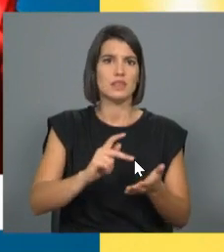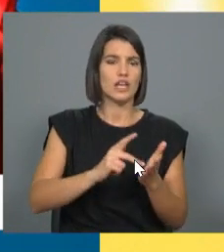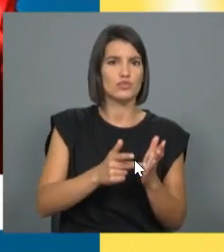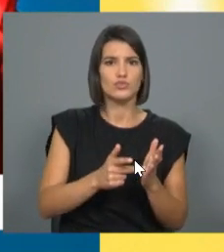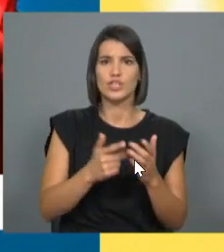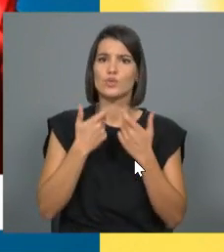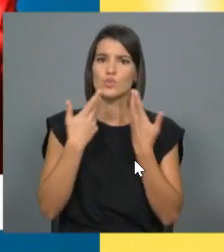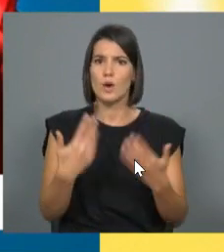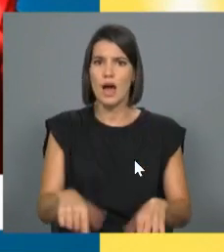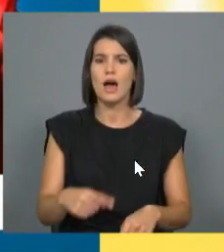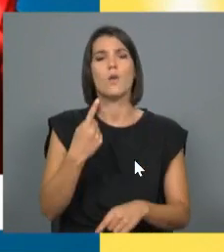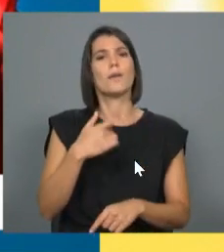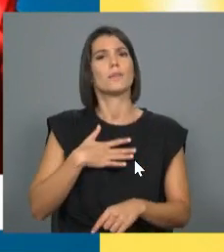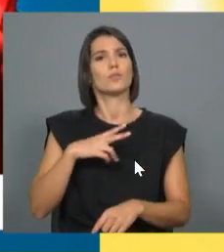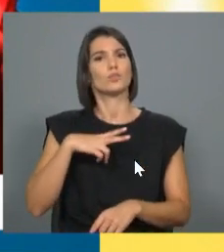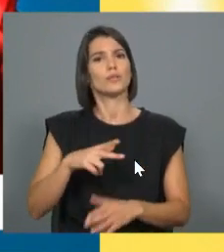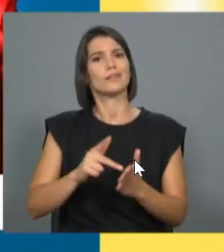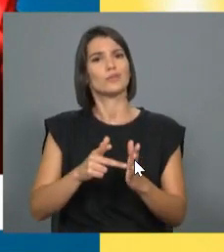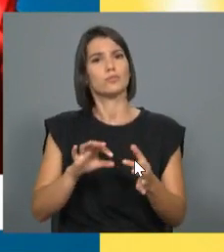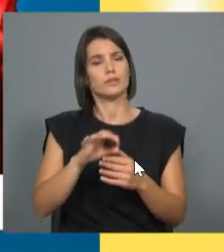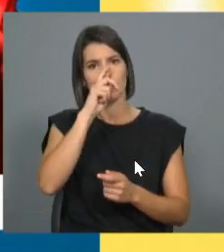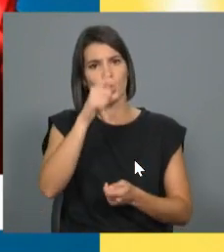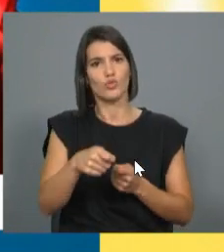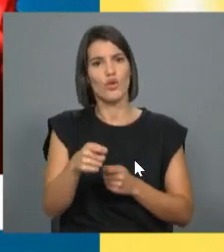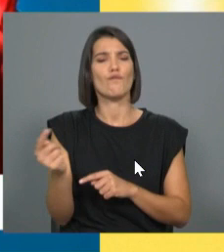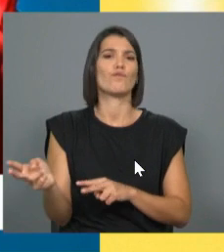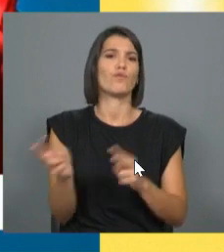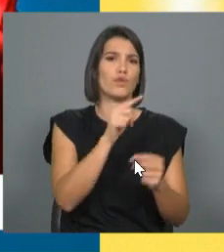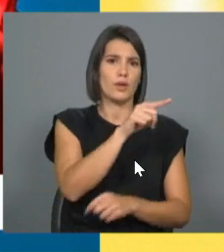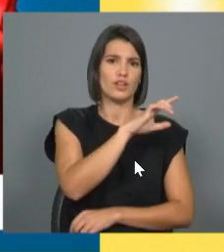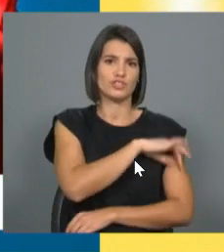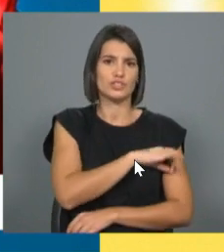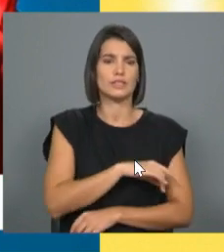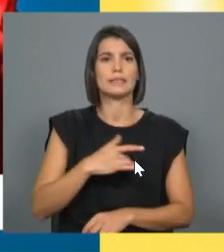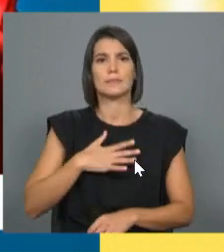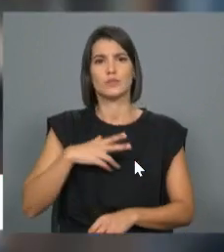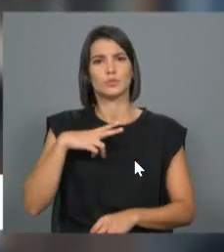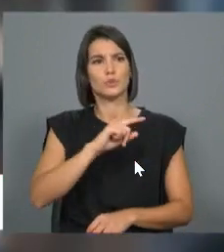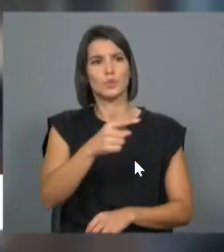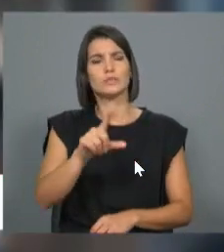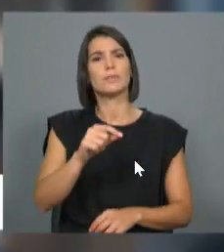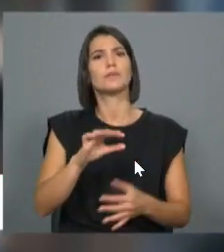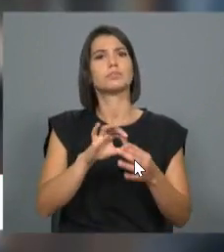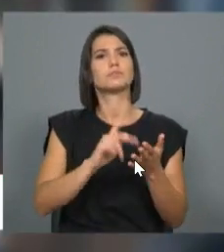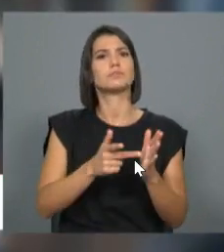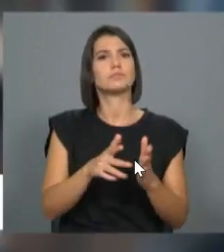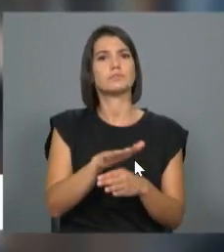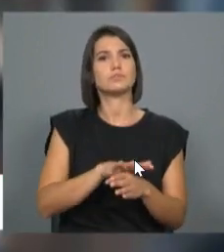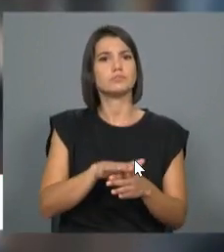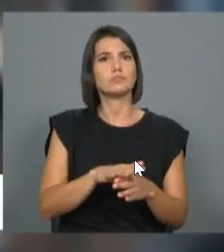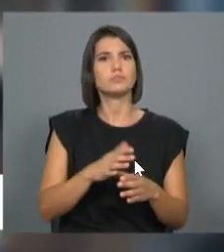agrotecnologia, já temos uma empresa portuguesa de tecnologia agrícola que foi para o Chile, temos outras empresas portuguesas de tecnologia na área